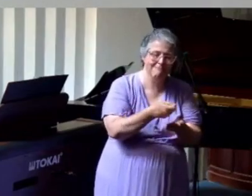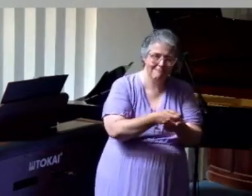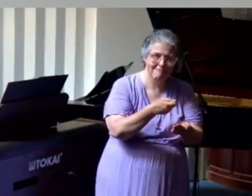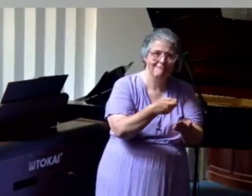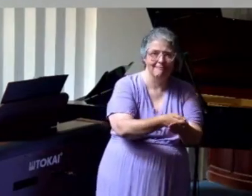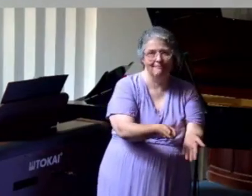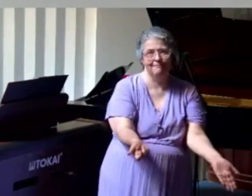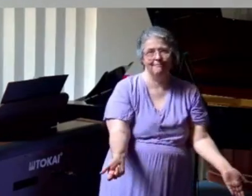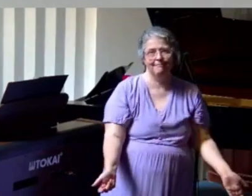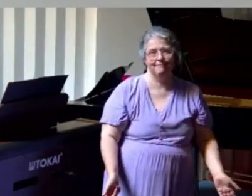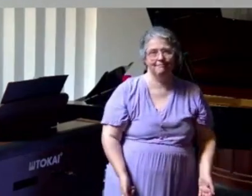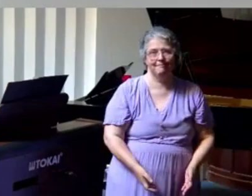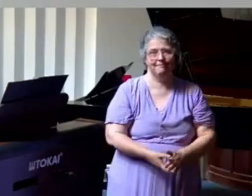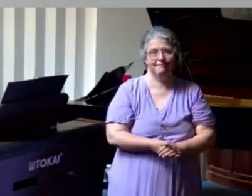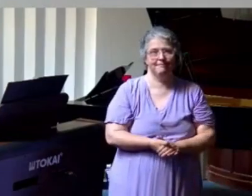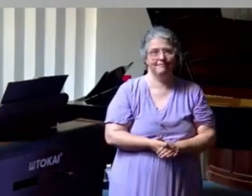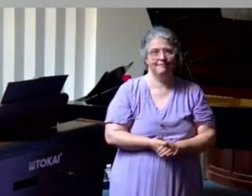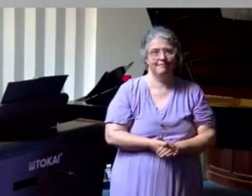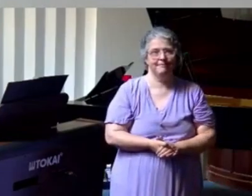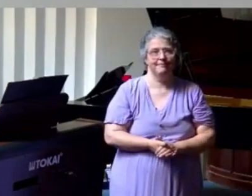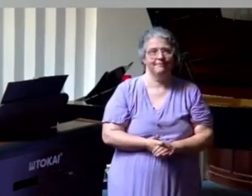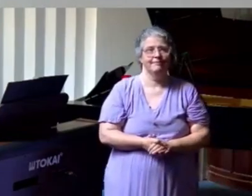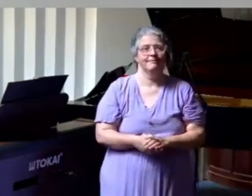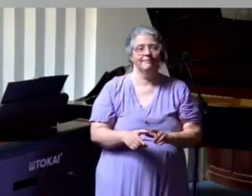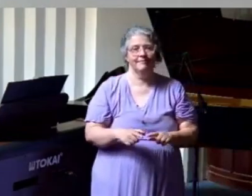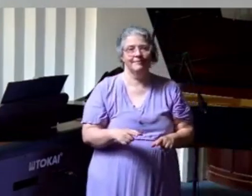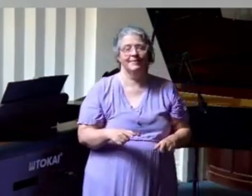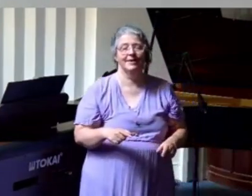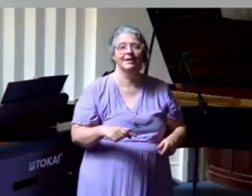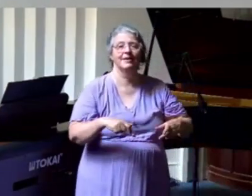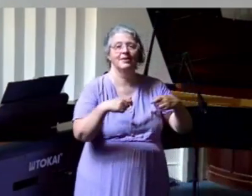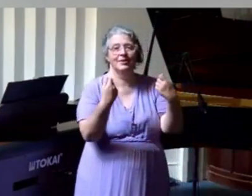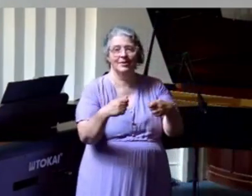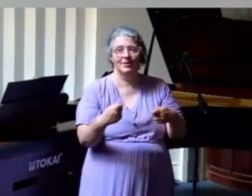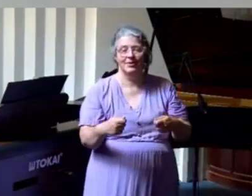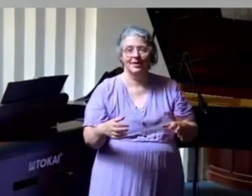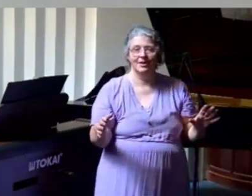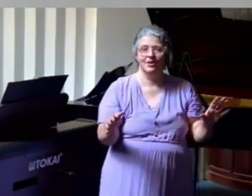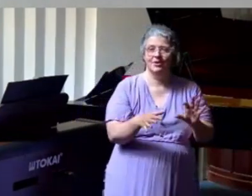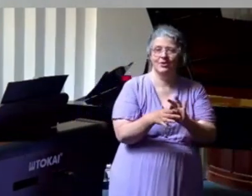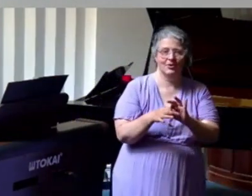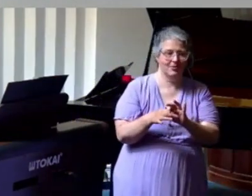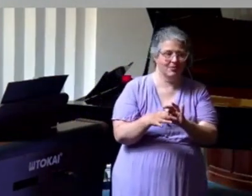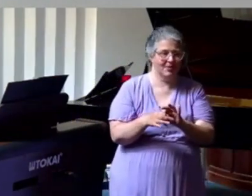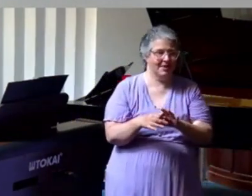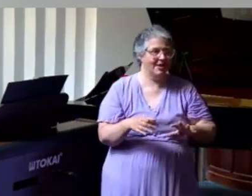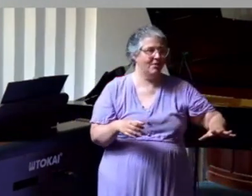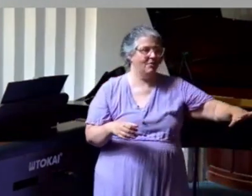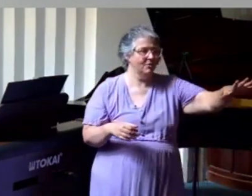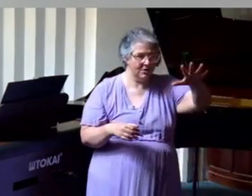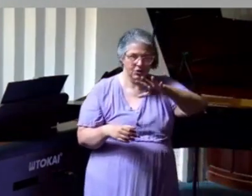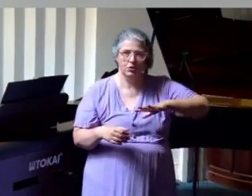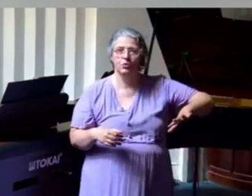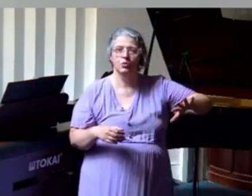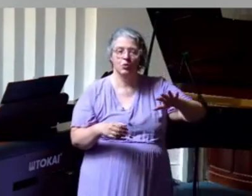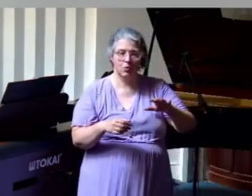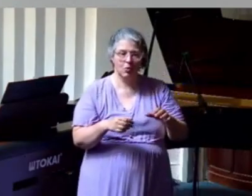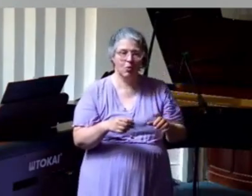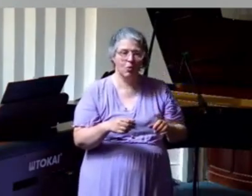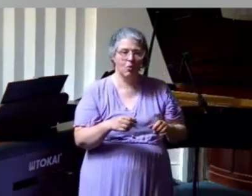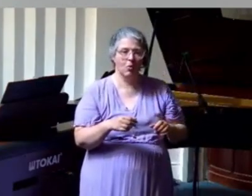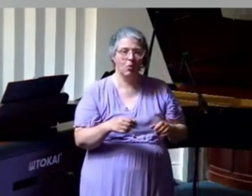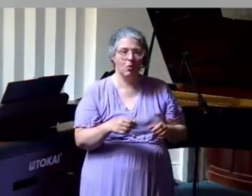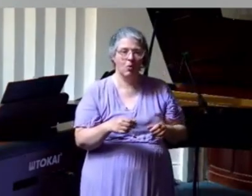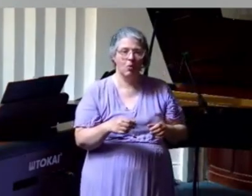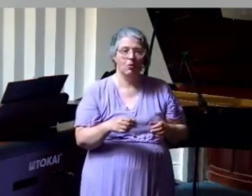Owen, também comentando essa passagem, diz: a necessidade da comunhão com os santos é essencial para a nossa